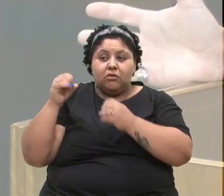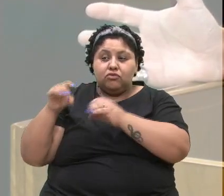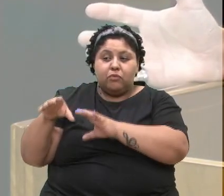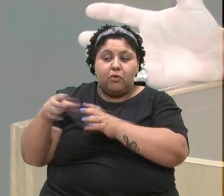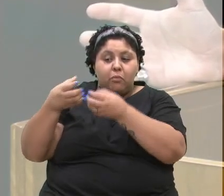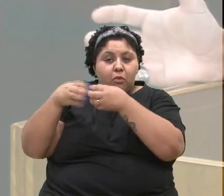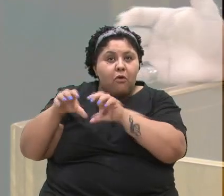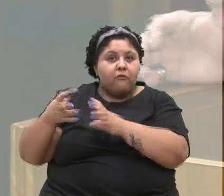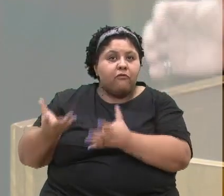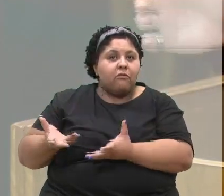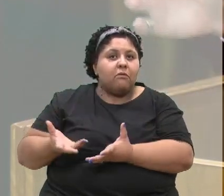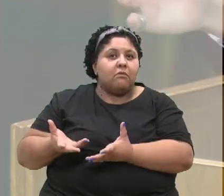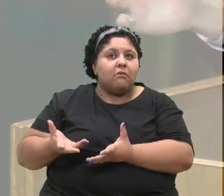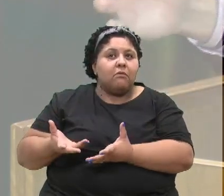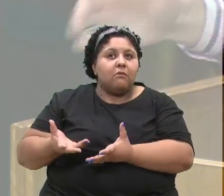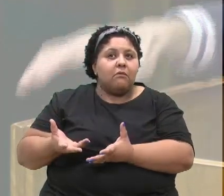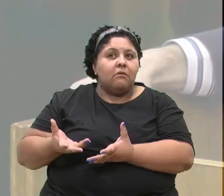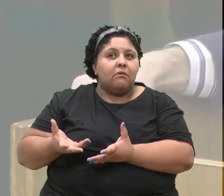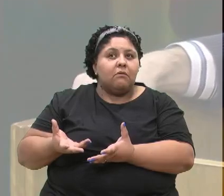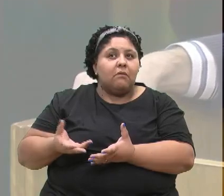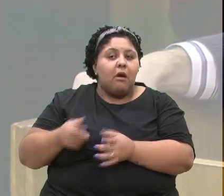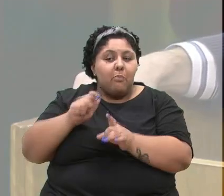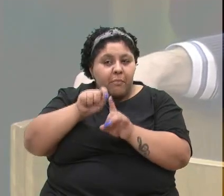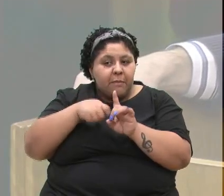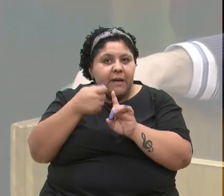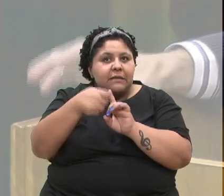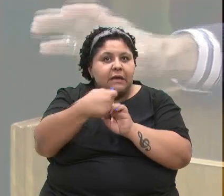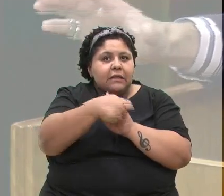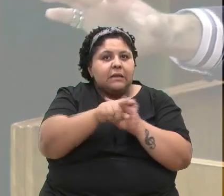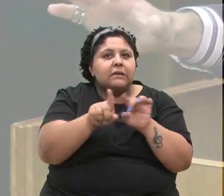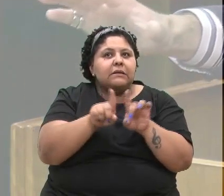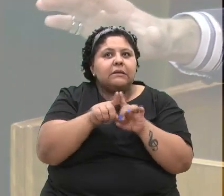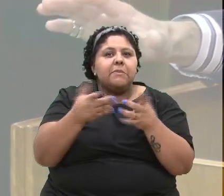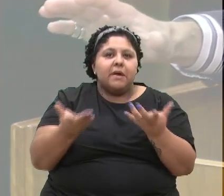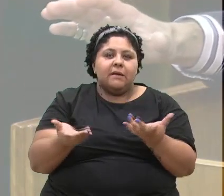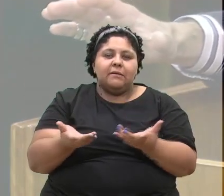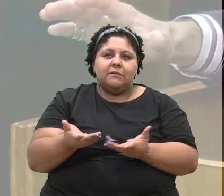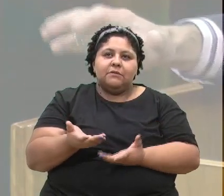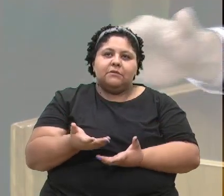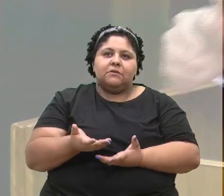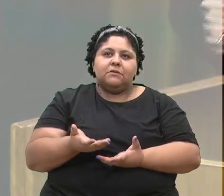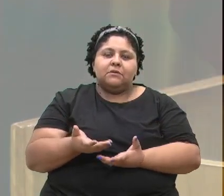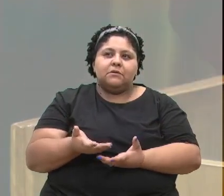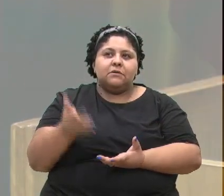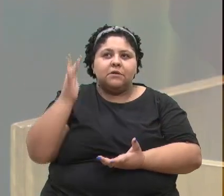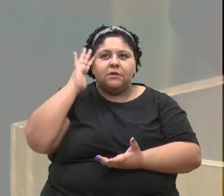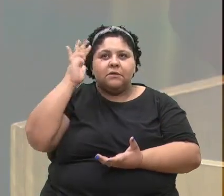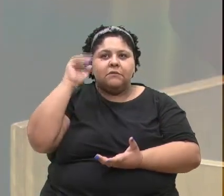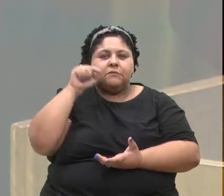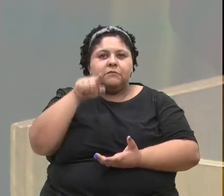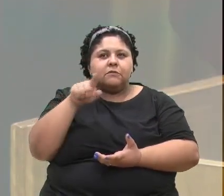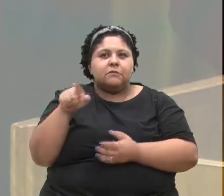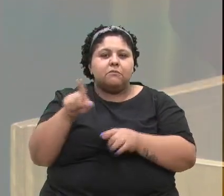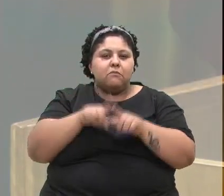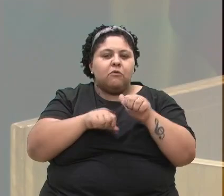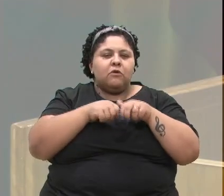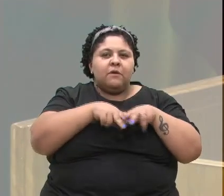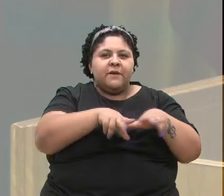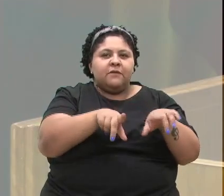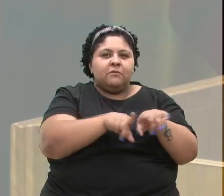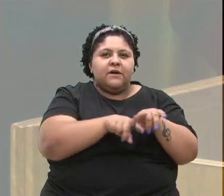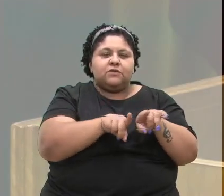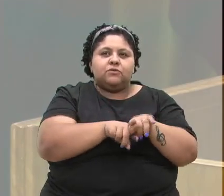ovo olha a banana até a banana Imagina você vai hoje no mercado